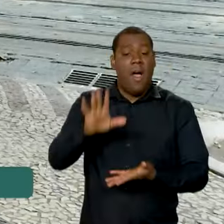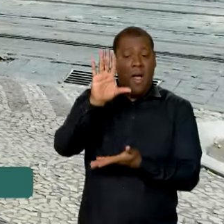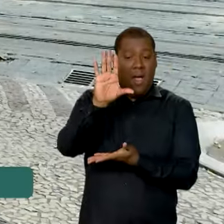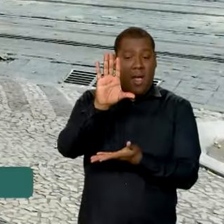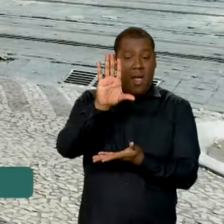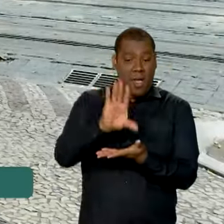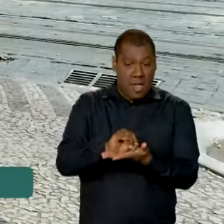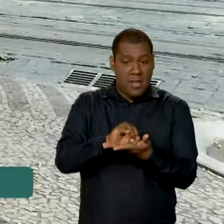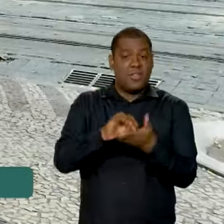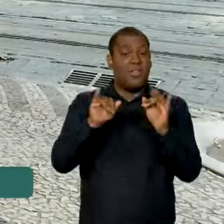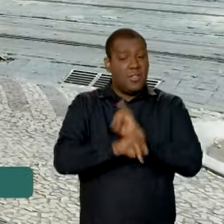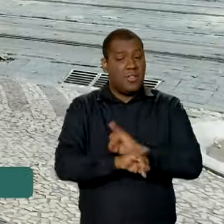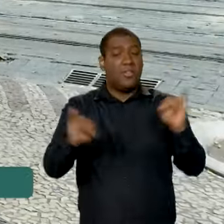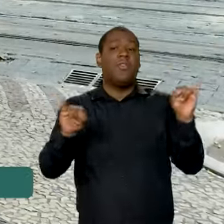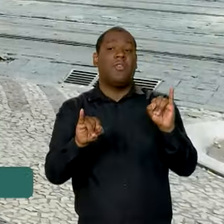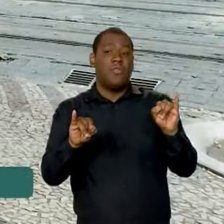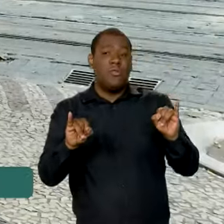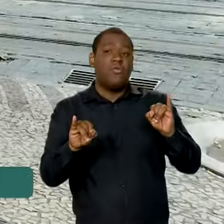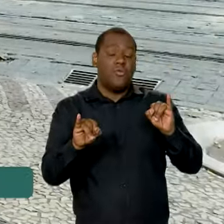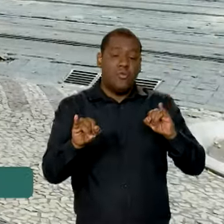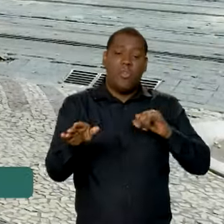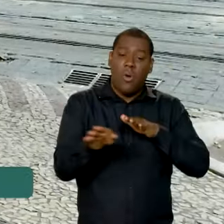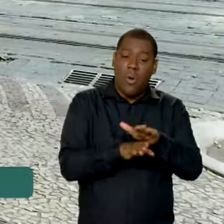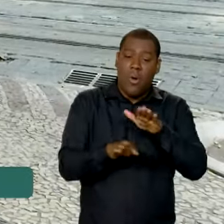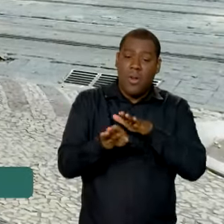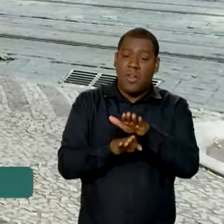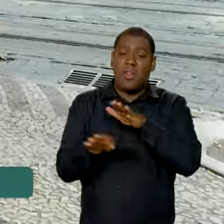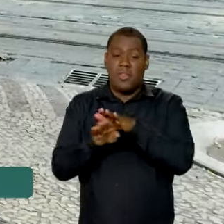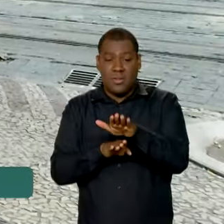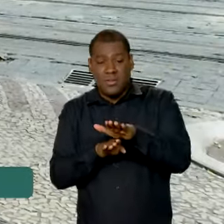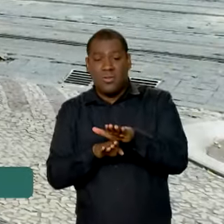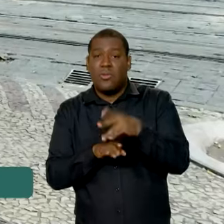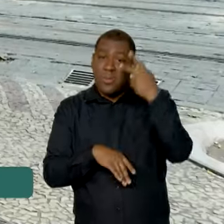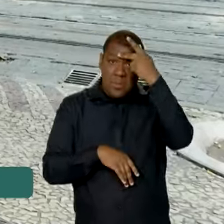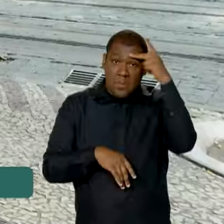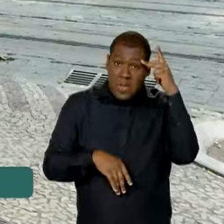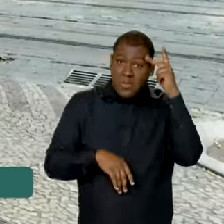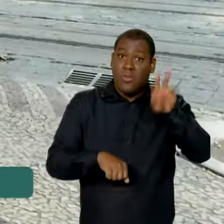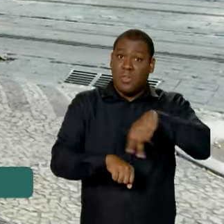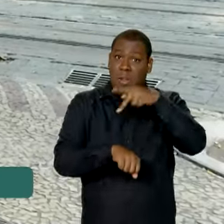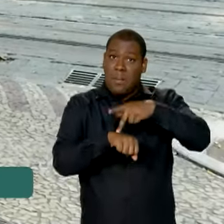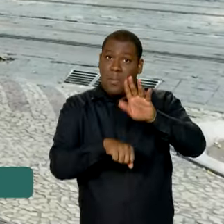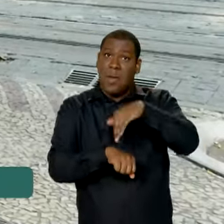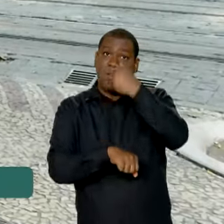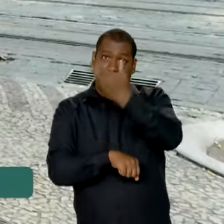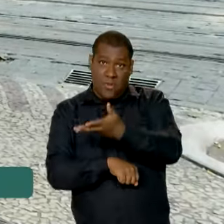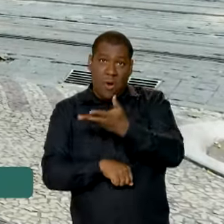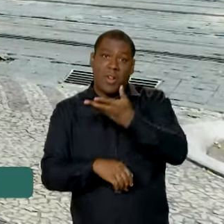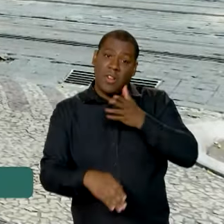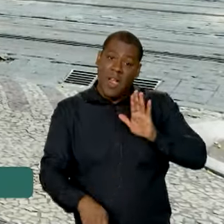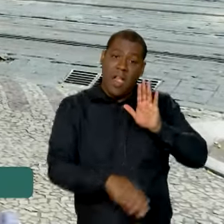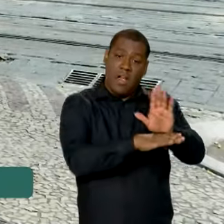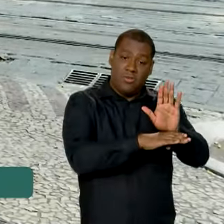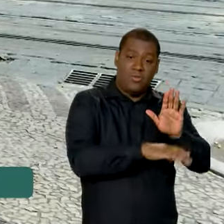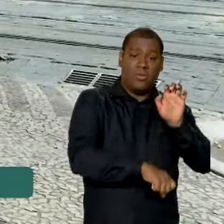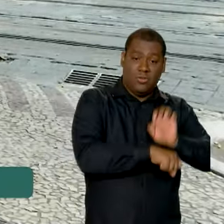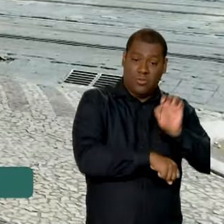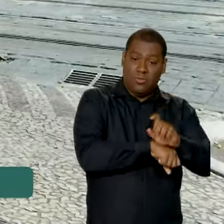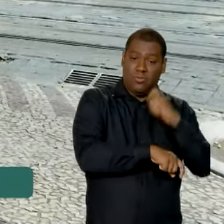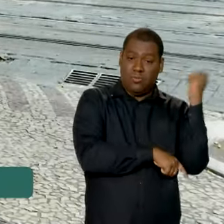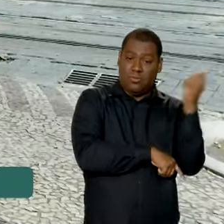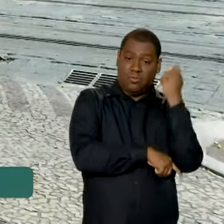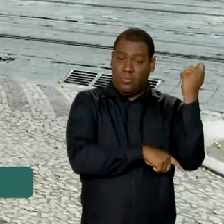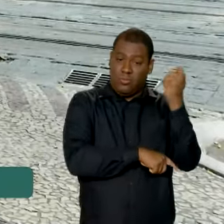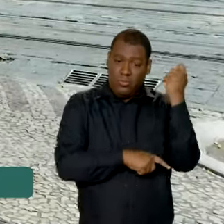comunicado com orientações para quem quer enviar doações do exterior para o Rio Grande do Sul. Em